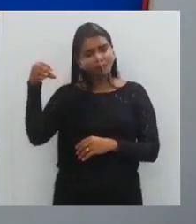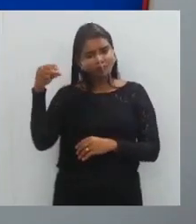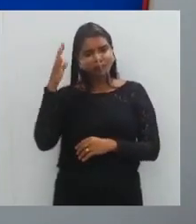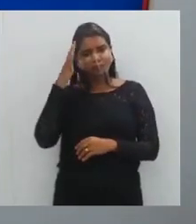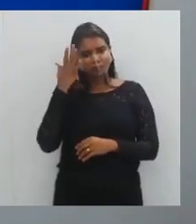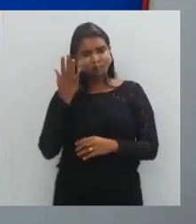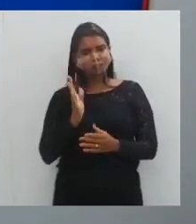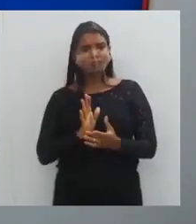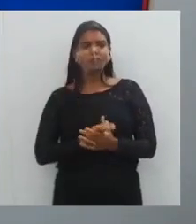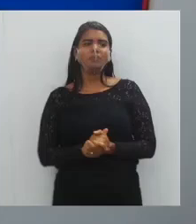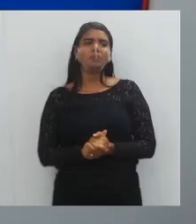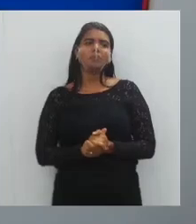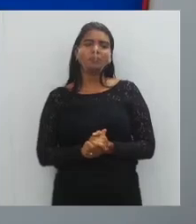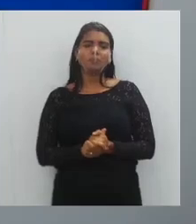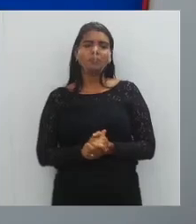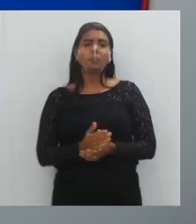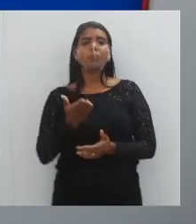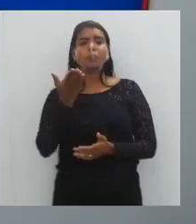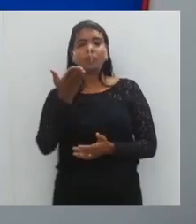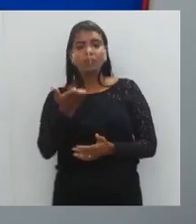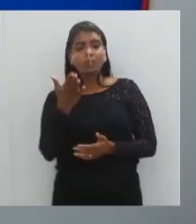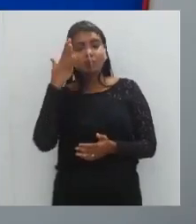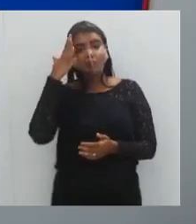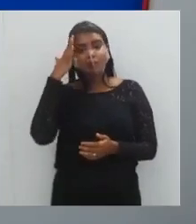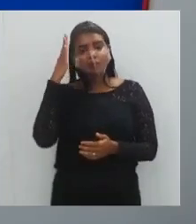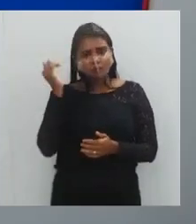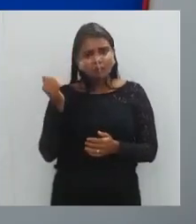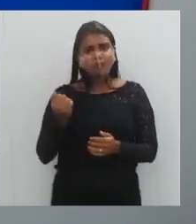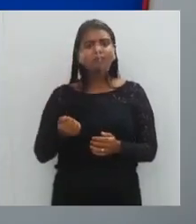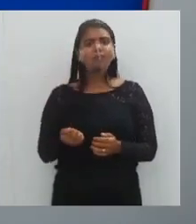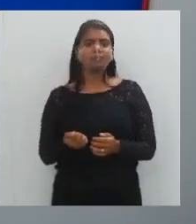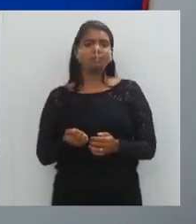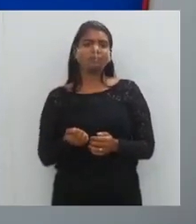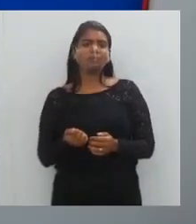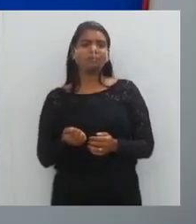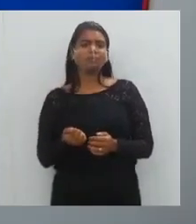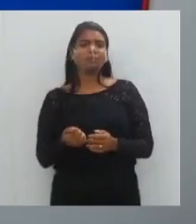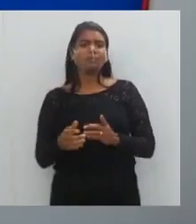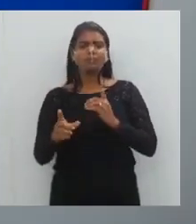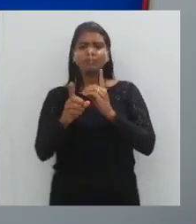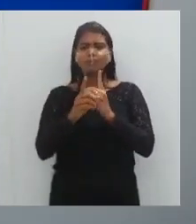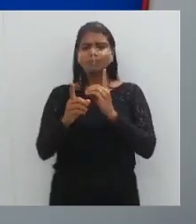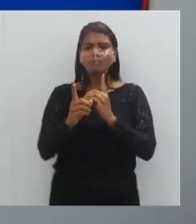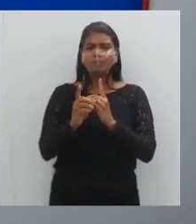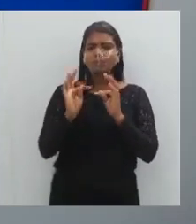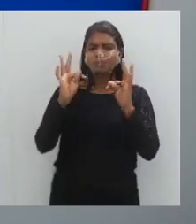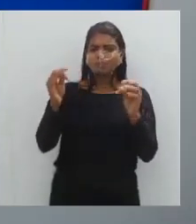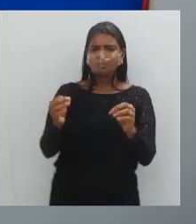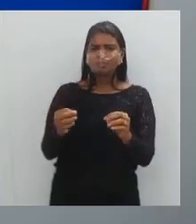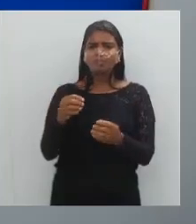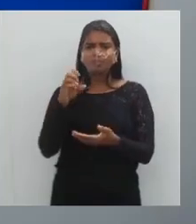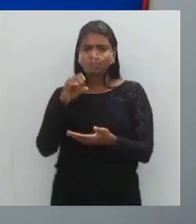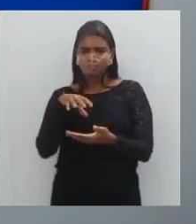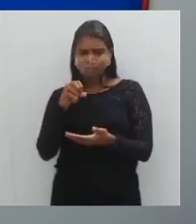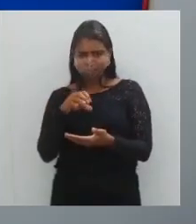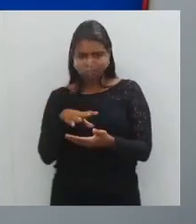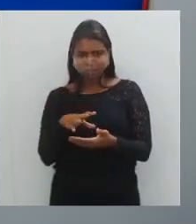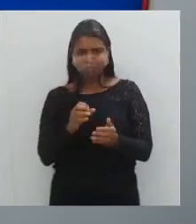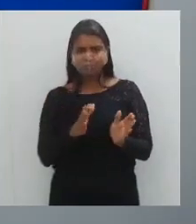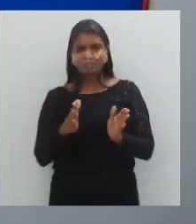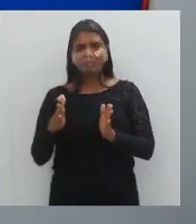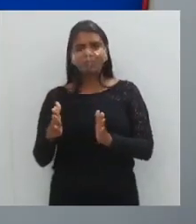tá bom? E assim você vai saber previamente dos encontros que nós temos aqui.